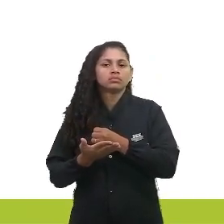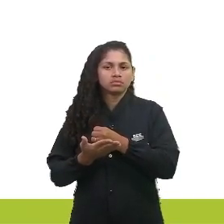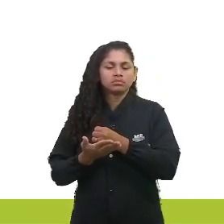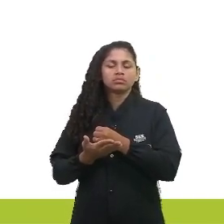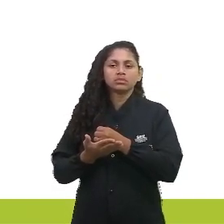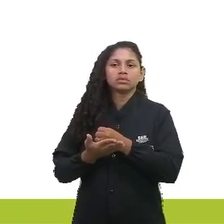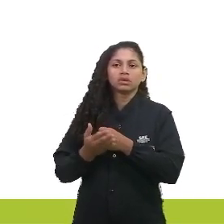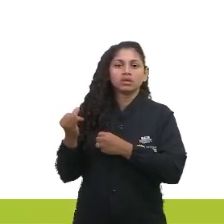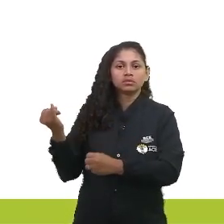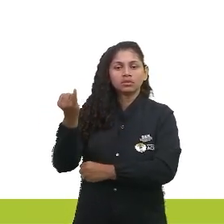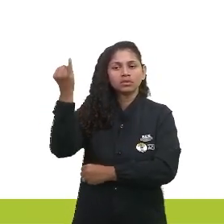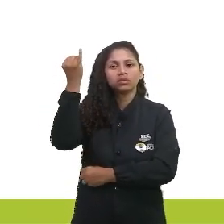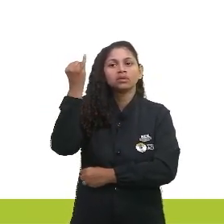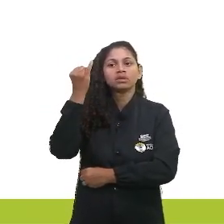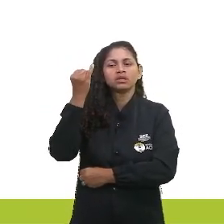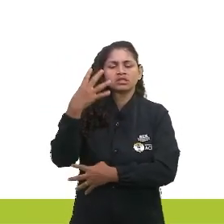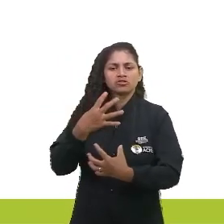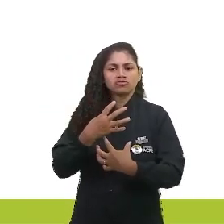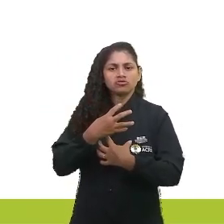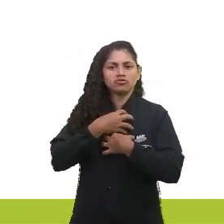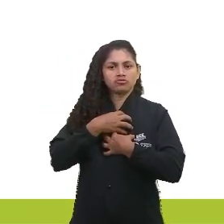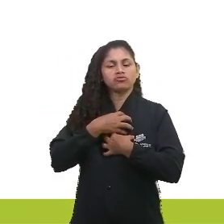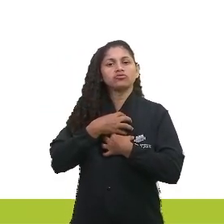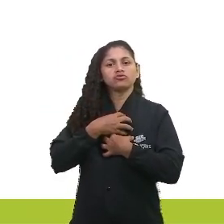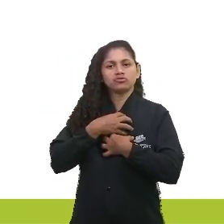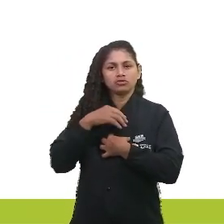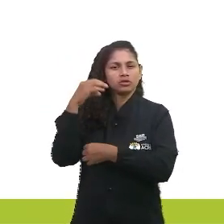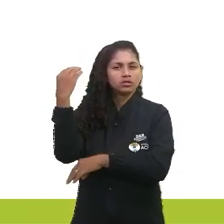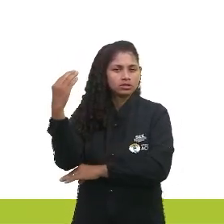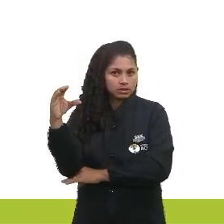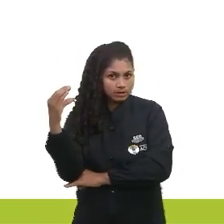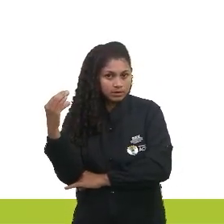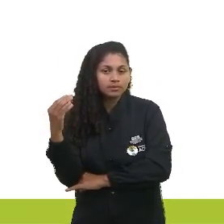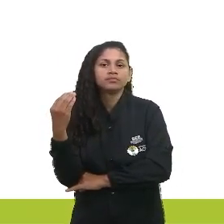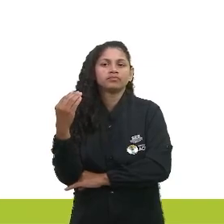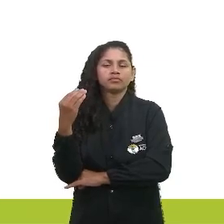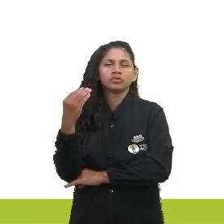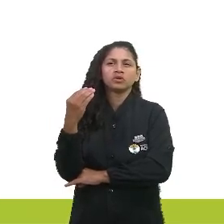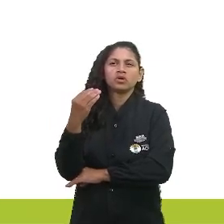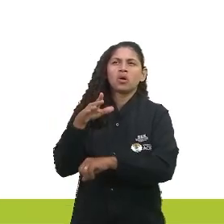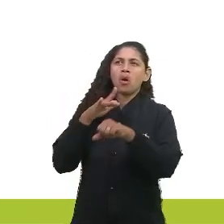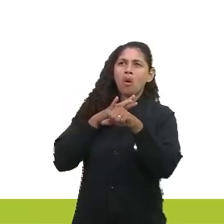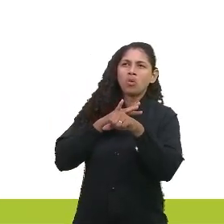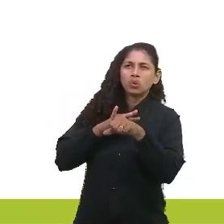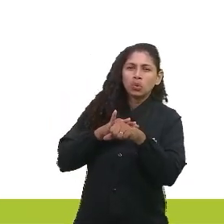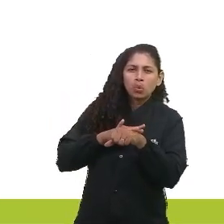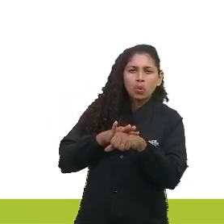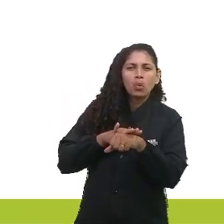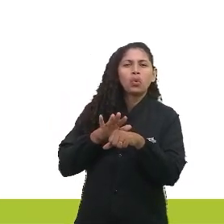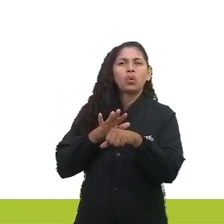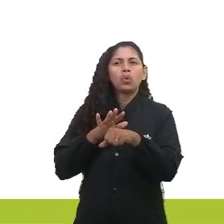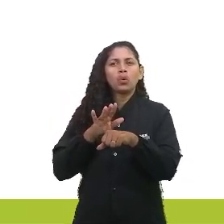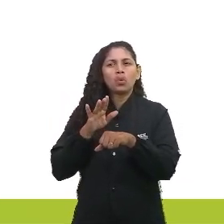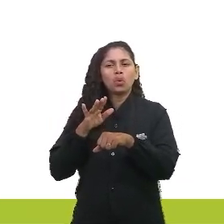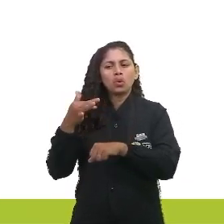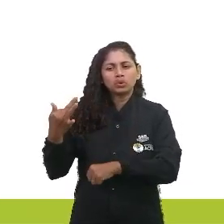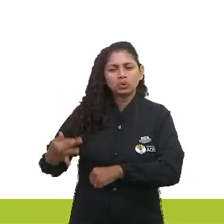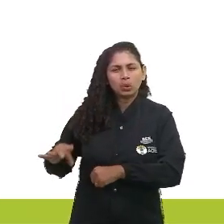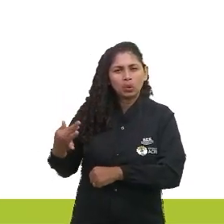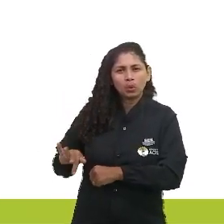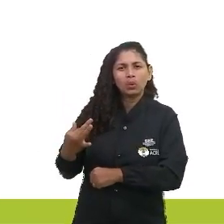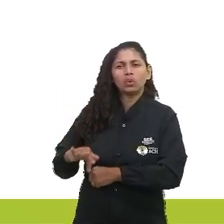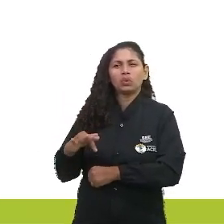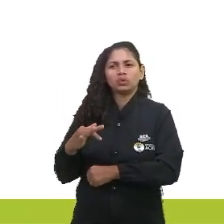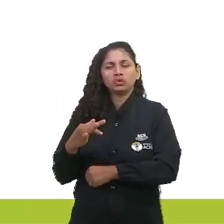a senciência, portanto, a capacidade de sentir dor, de ter medo, de sentir frio, de sentir calor, de sentir sede,